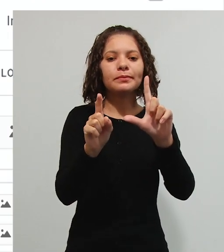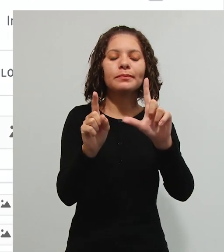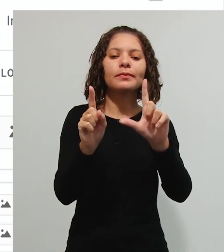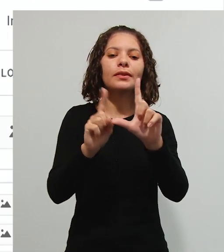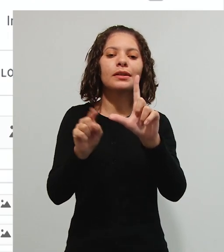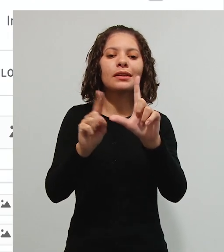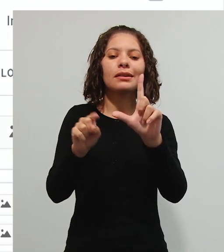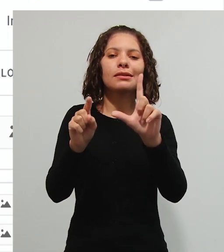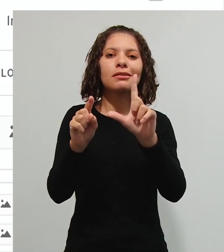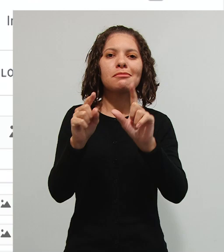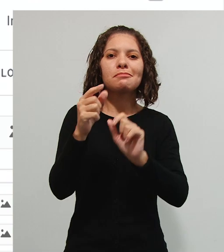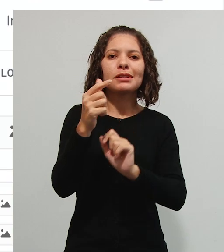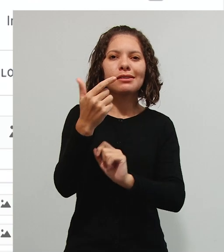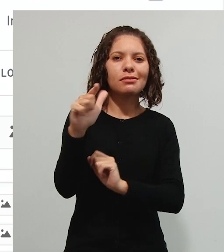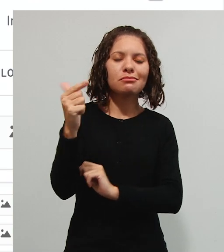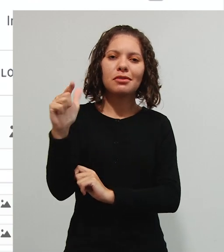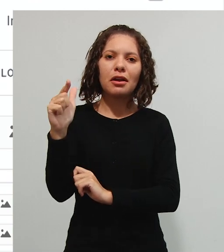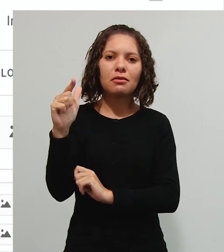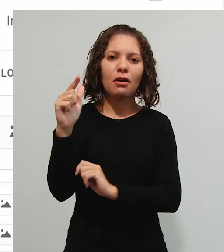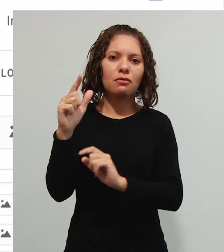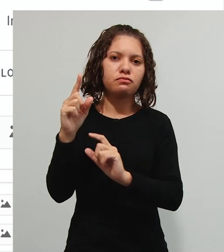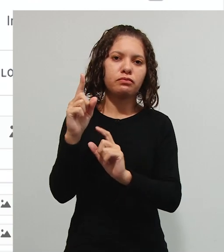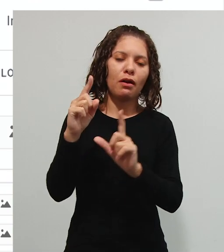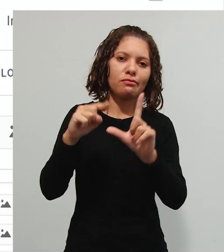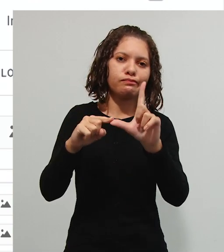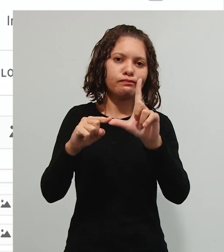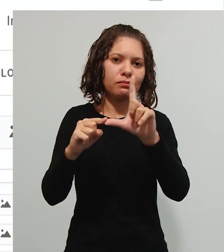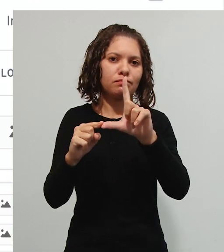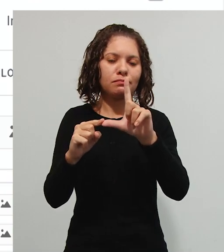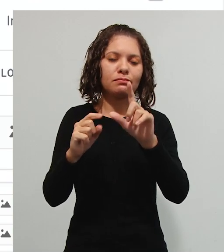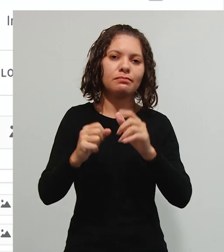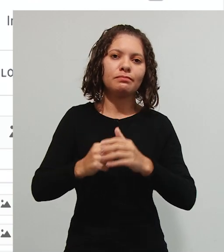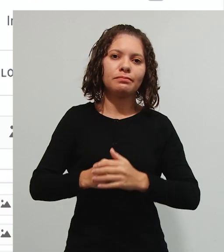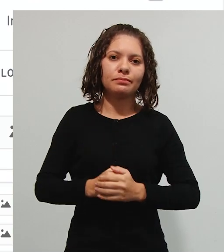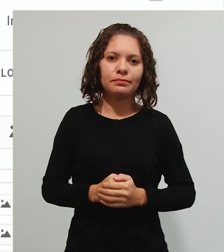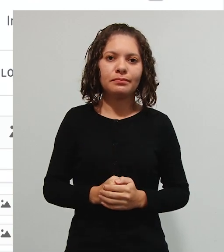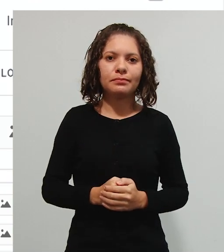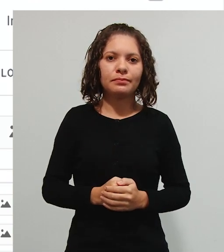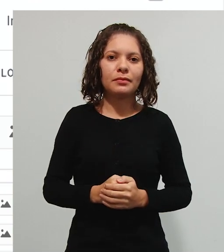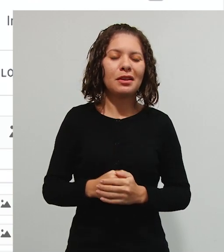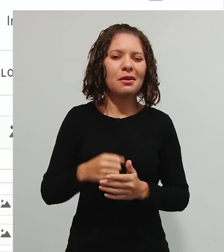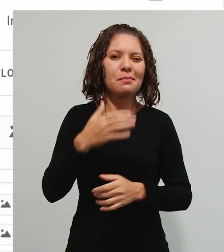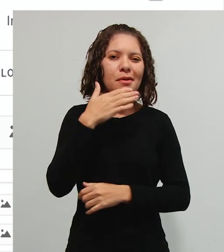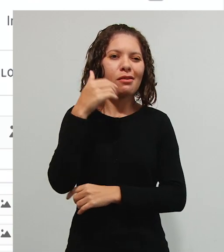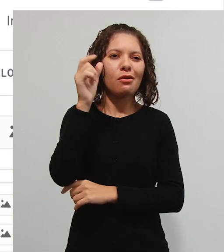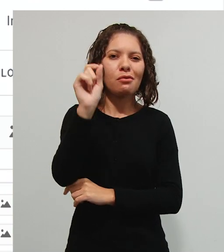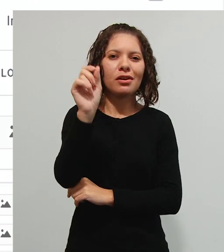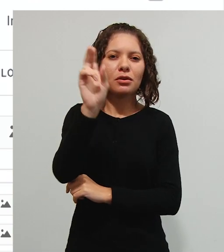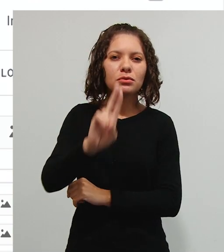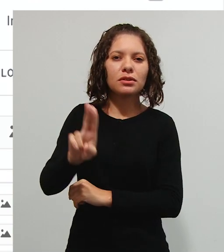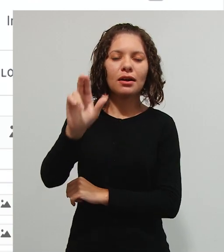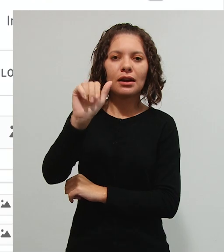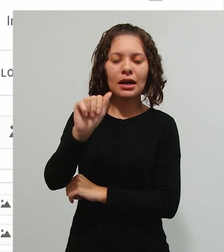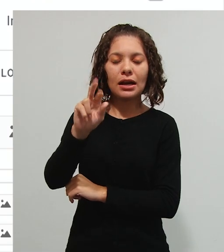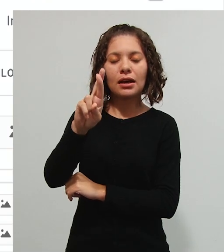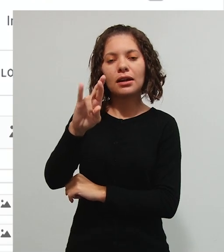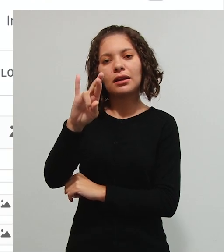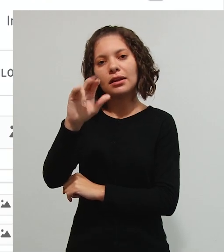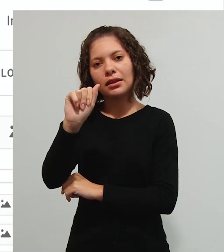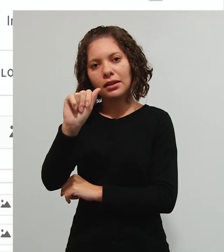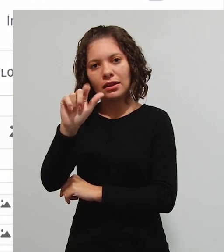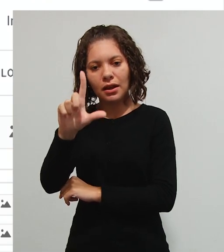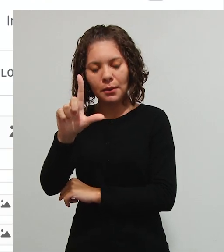mais recomendada, tá? Por quê? Porque as fontes serifadas dificultam a leitura.